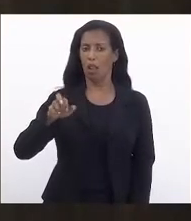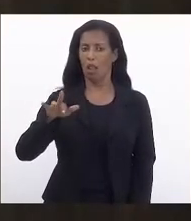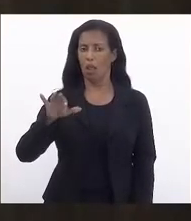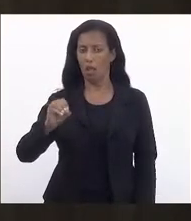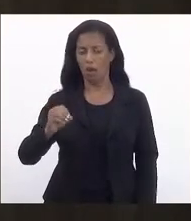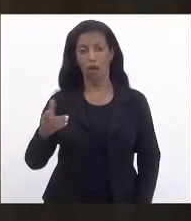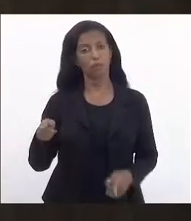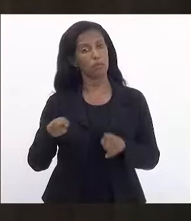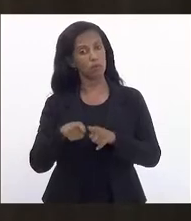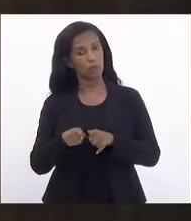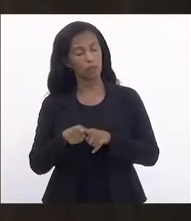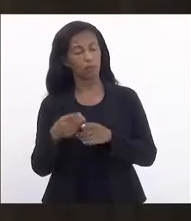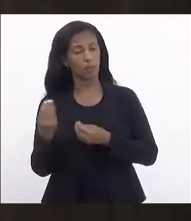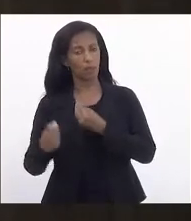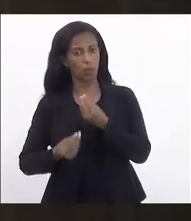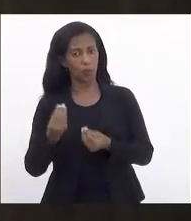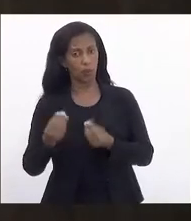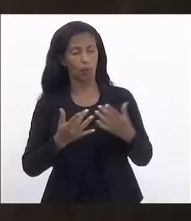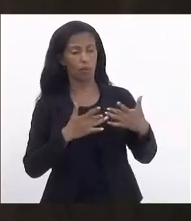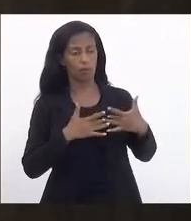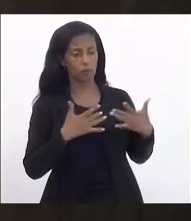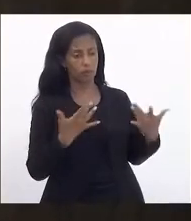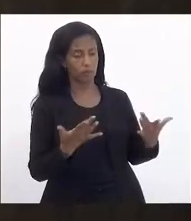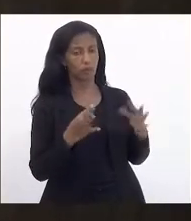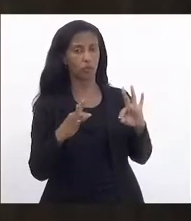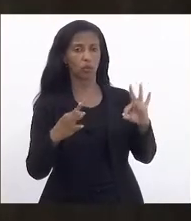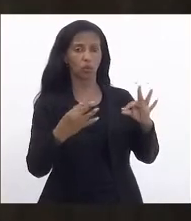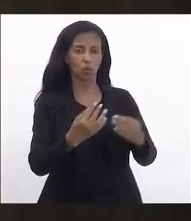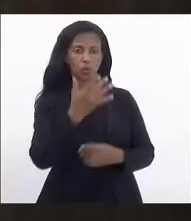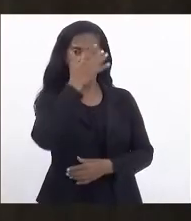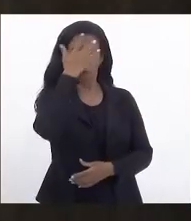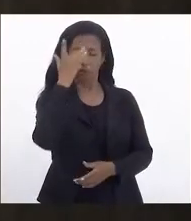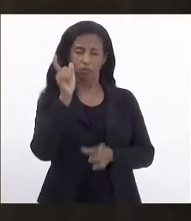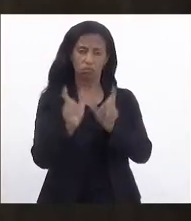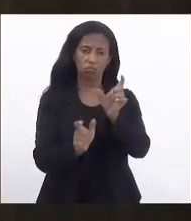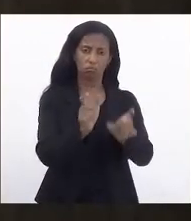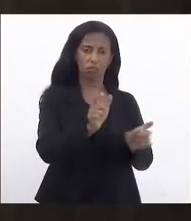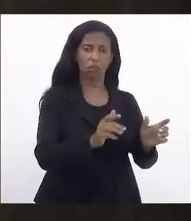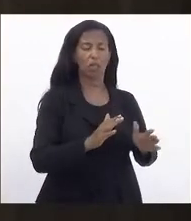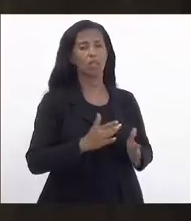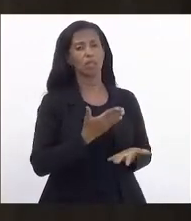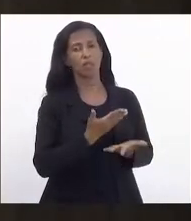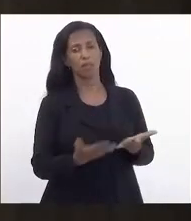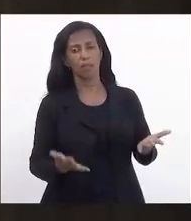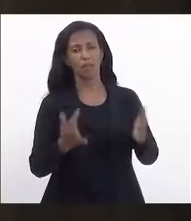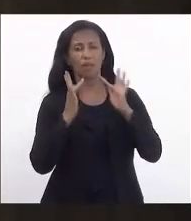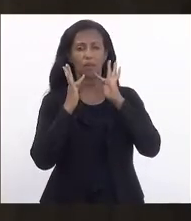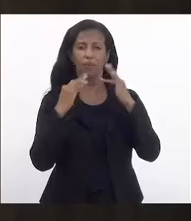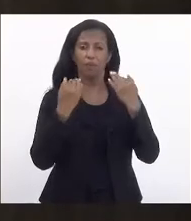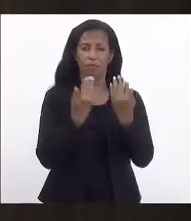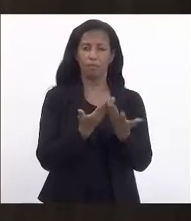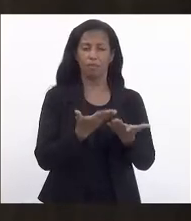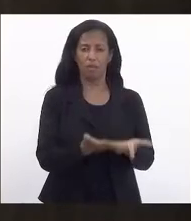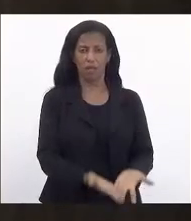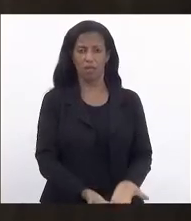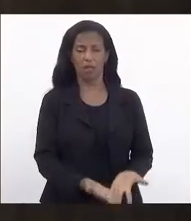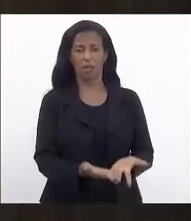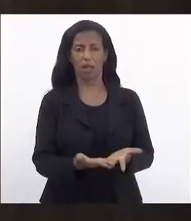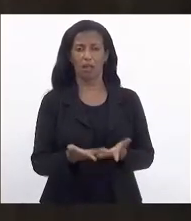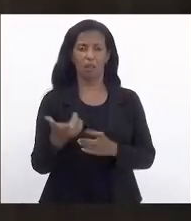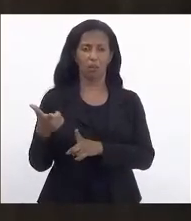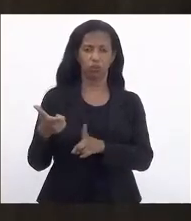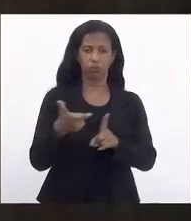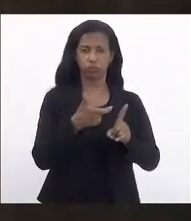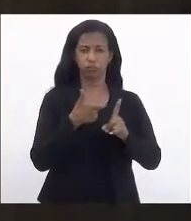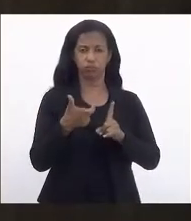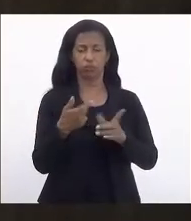assim como a minha solidariedade a todos aqueles e aquelas que perderam seus entes queridos na chacina que